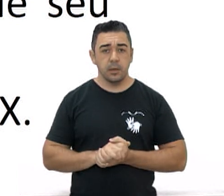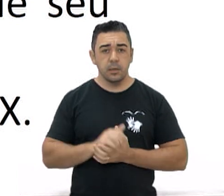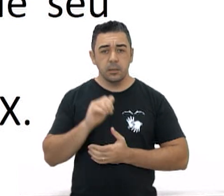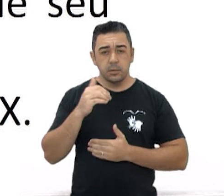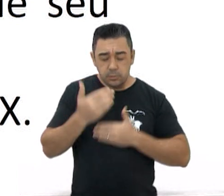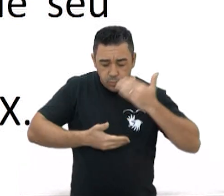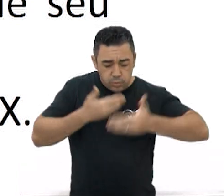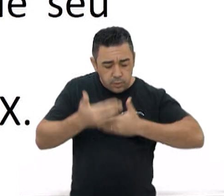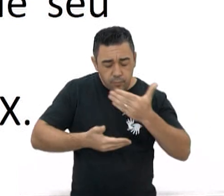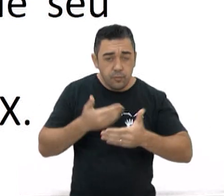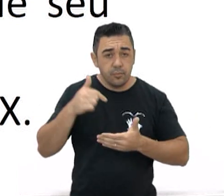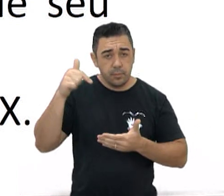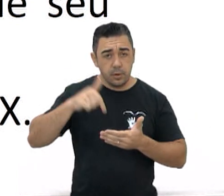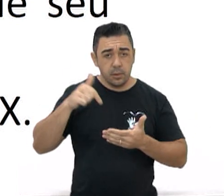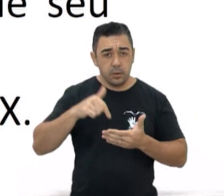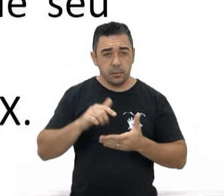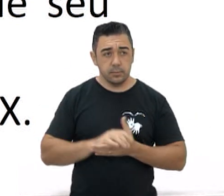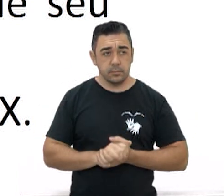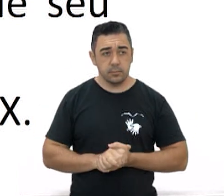Seu